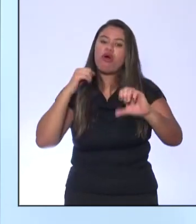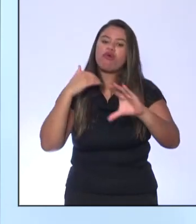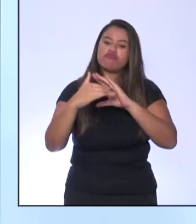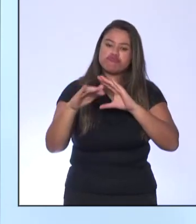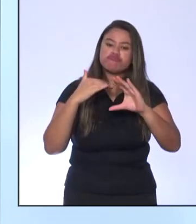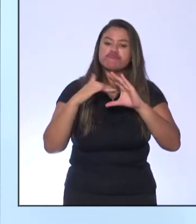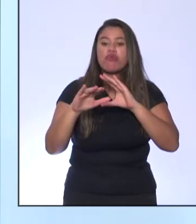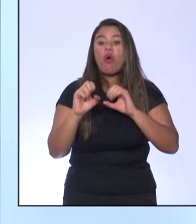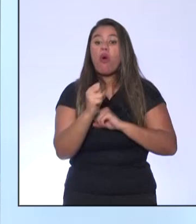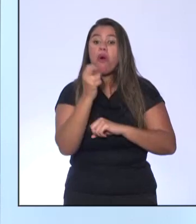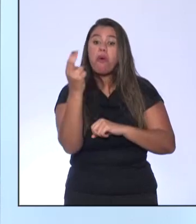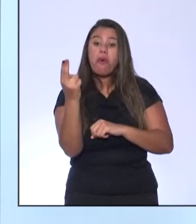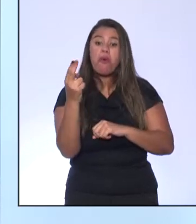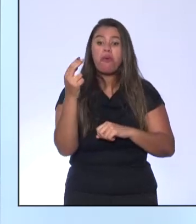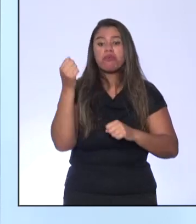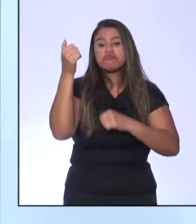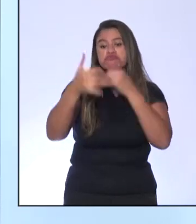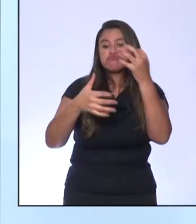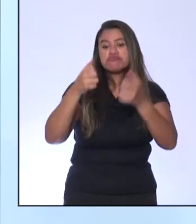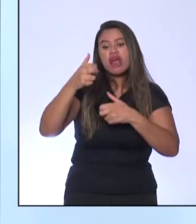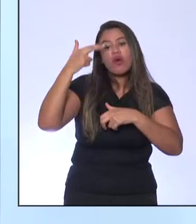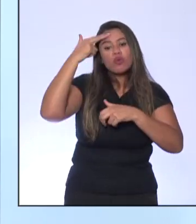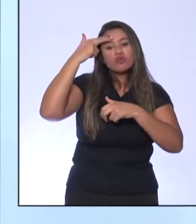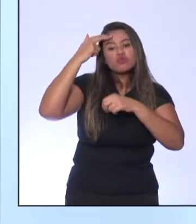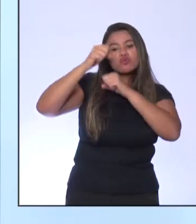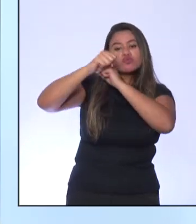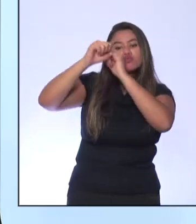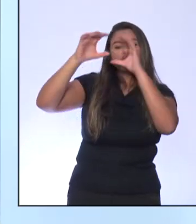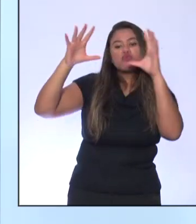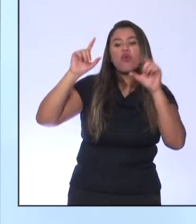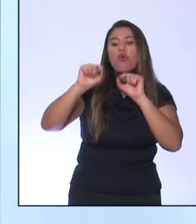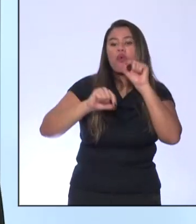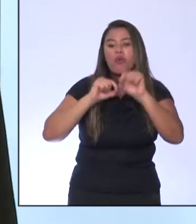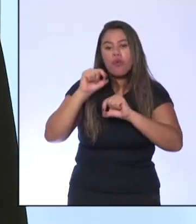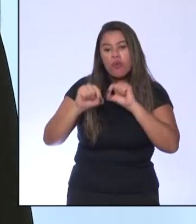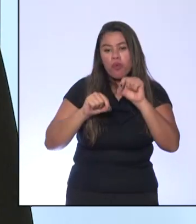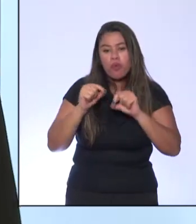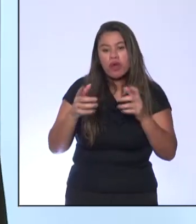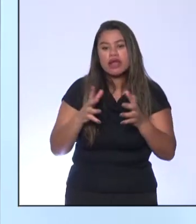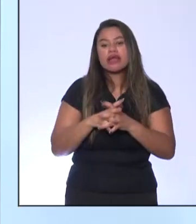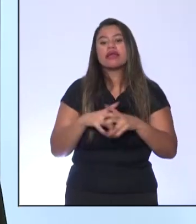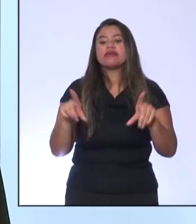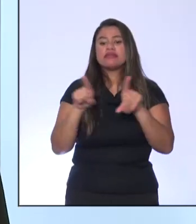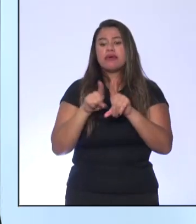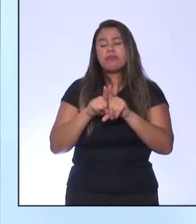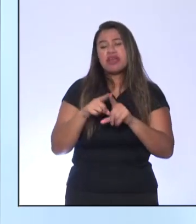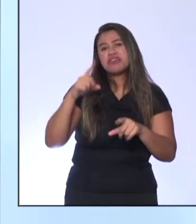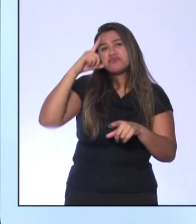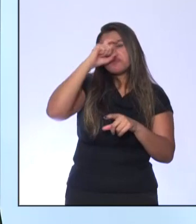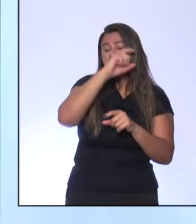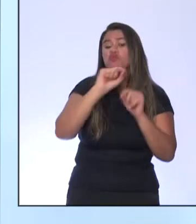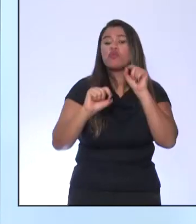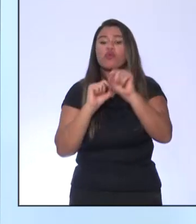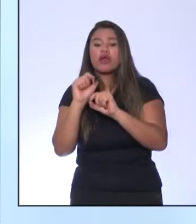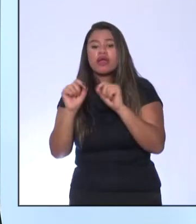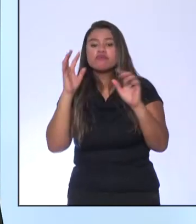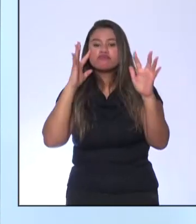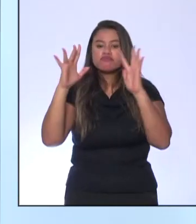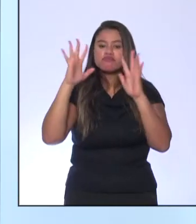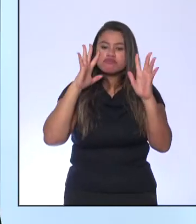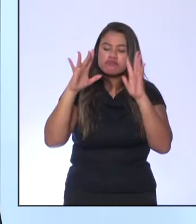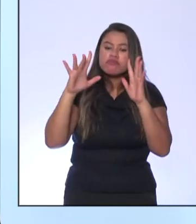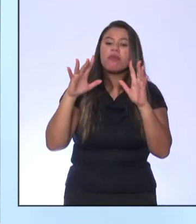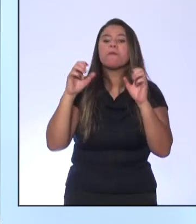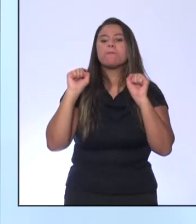contar um pouquinho para nós dos sonhos de vocês, das dificuldades que vocês estão sentindo em fazer essa reflexão, se